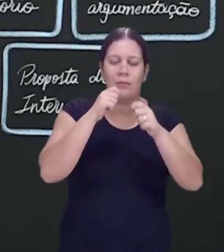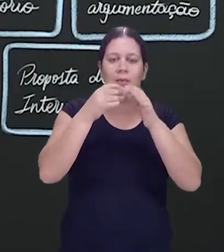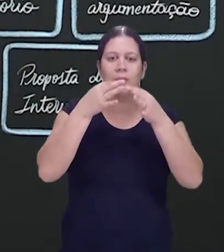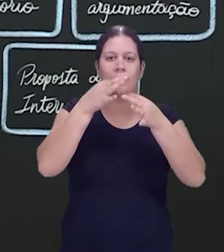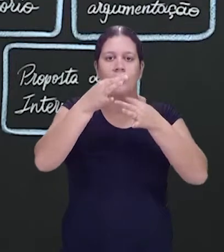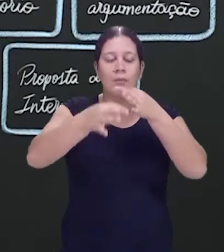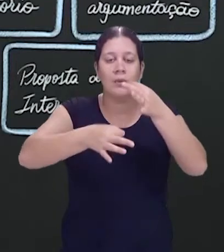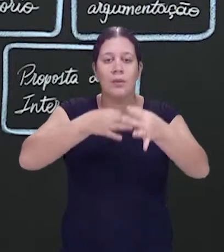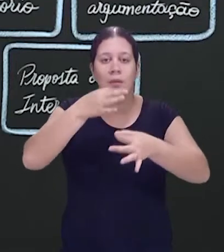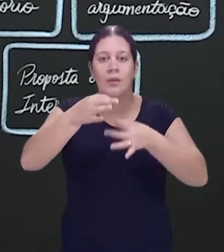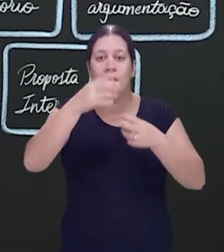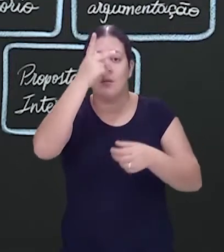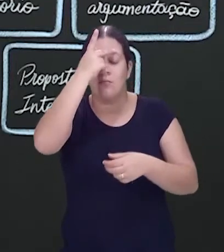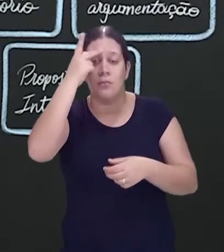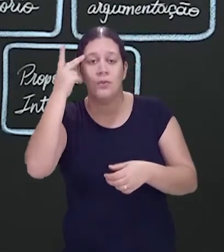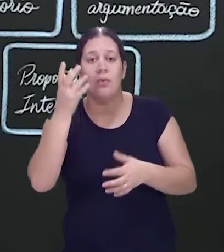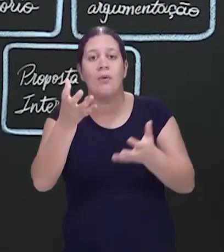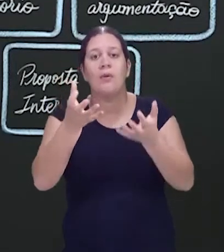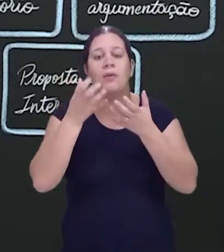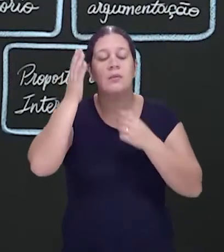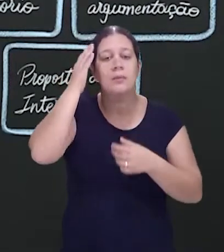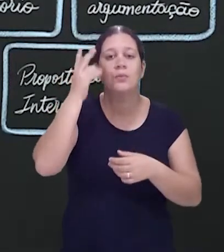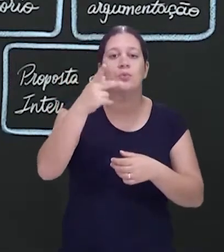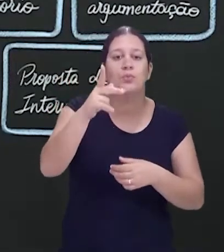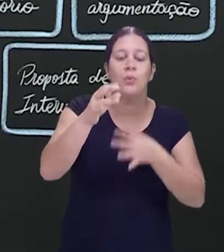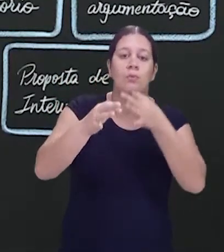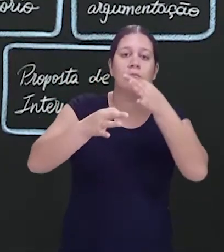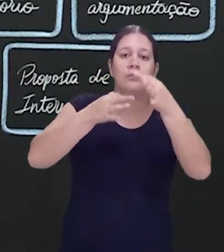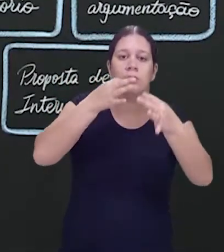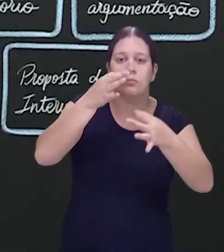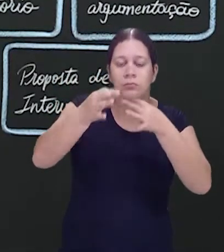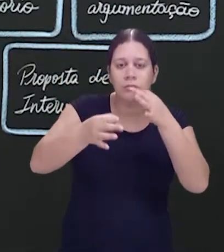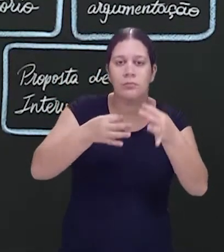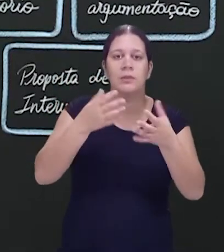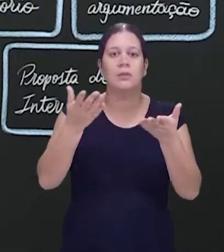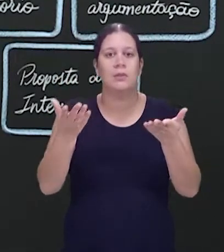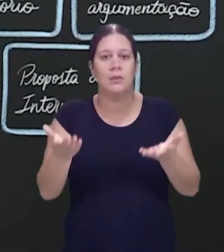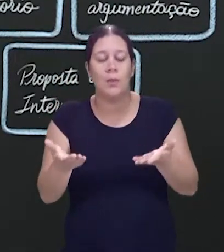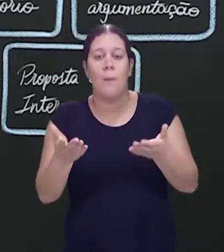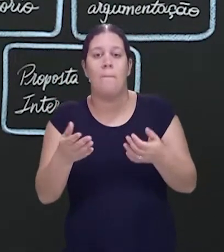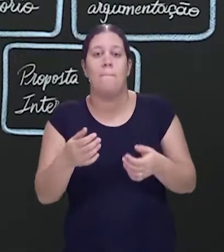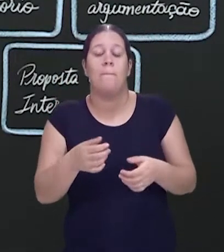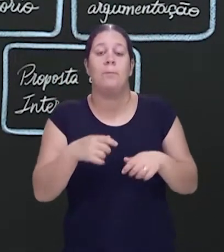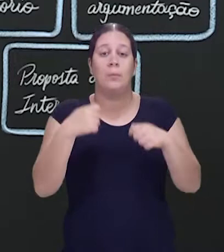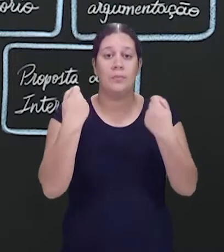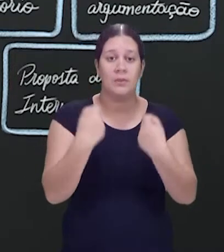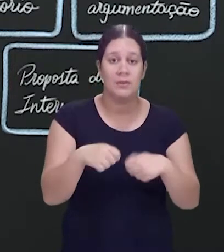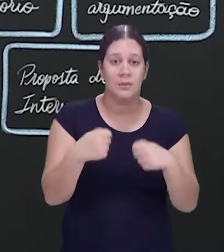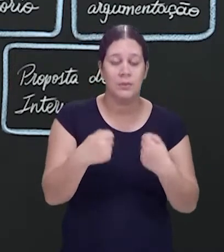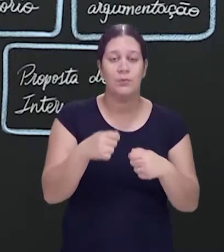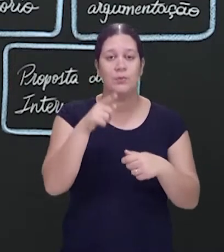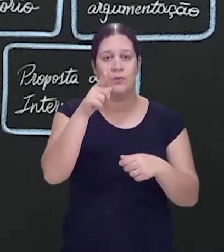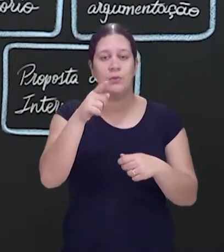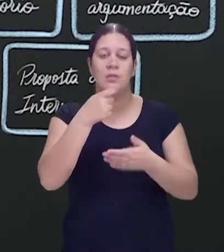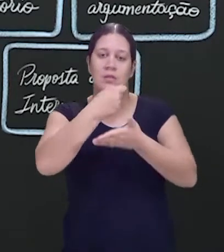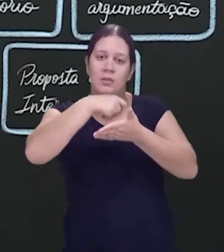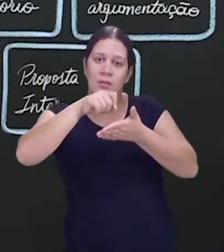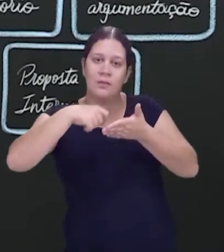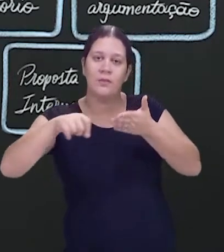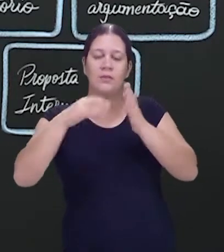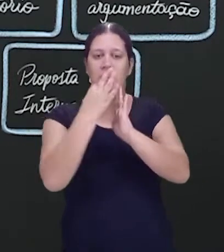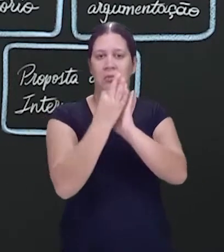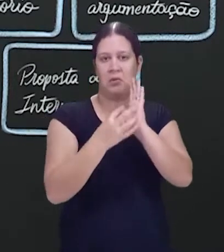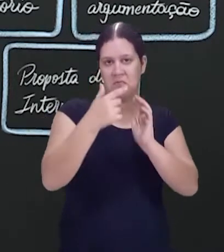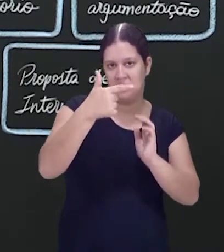argumentativo. Por quê? Porque geralmente as pessoas querem saber a sua opinião sobre um determinado assunto e para isso é necessário que você escreva um